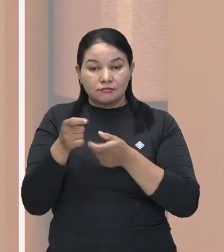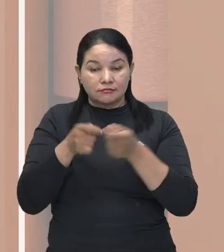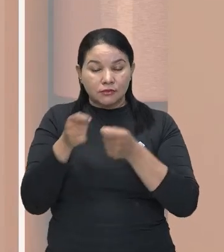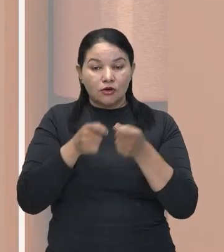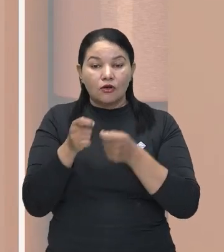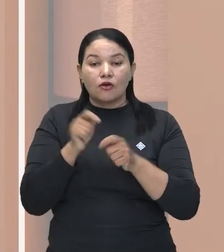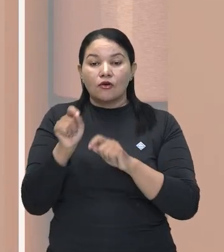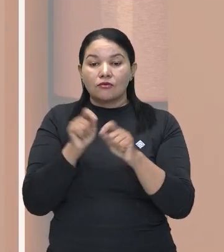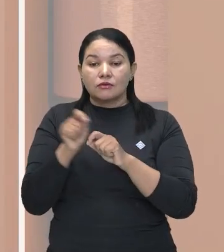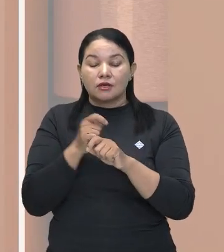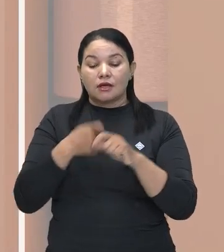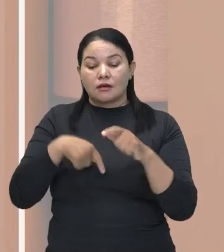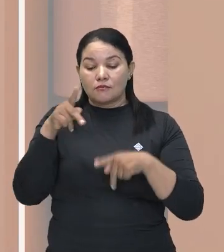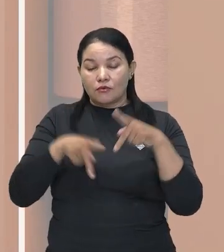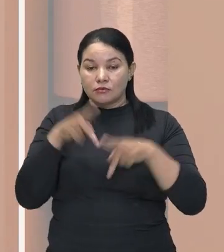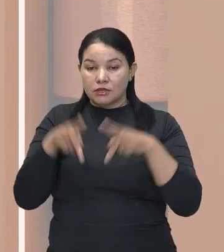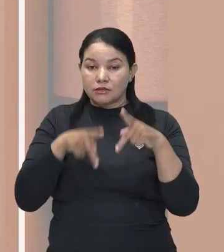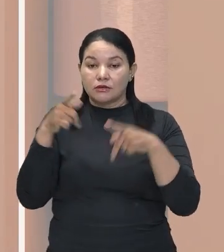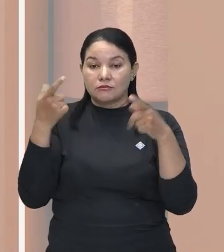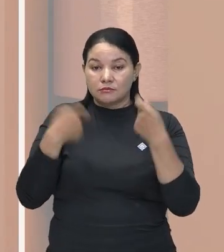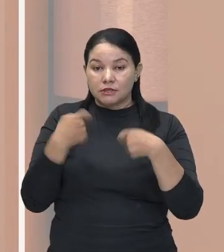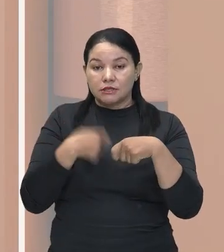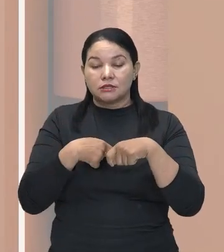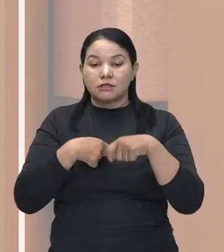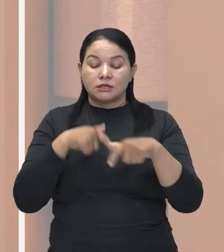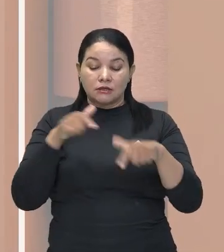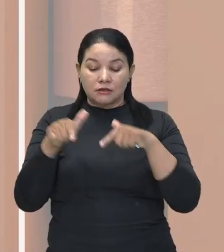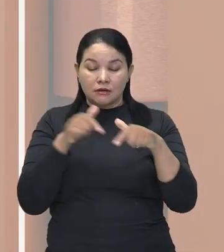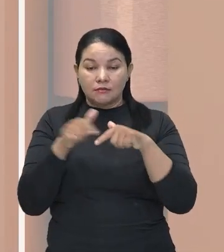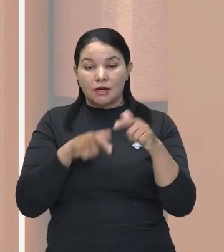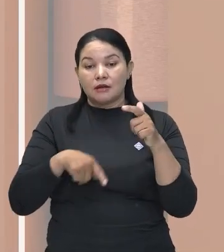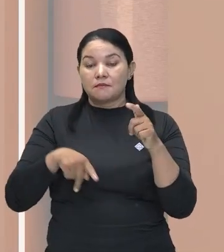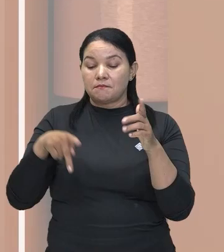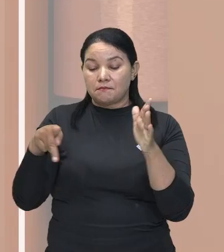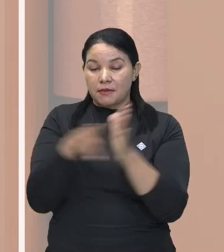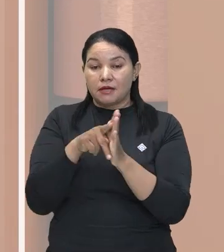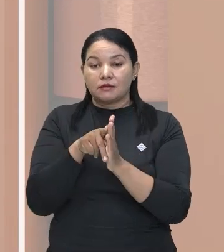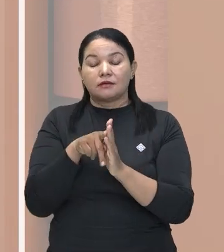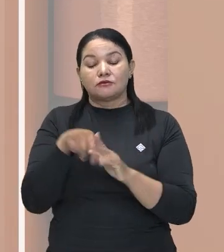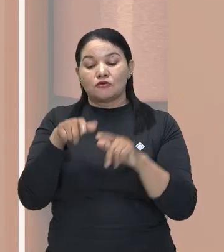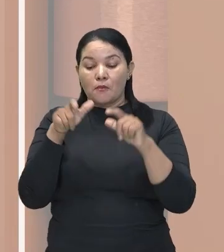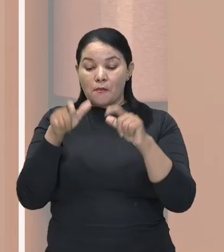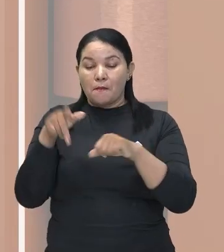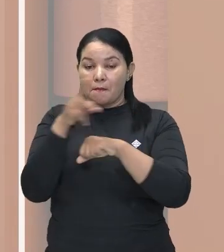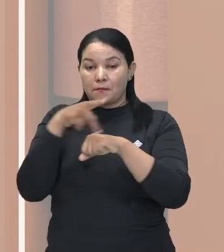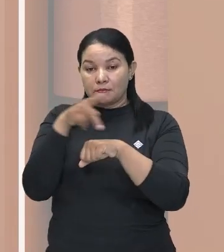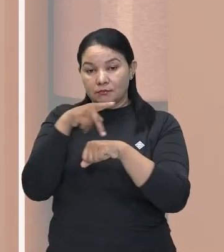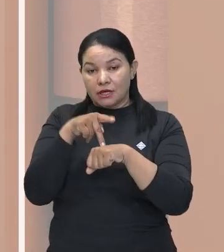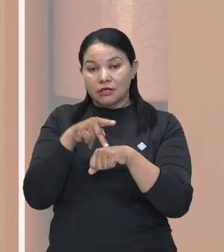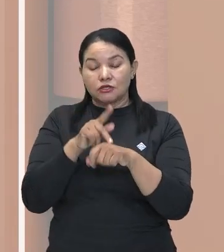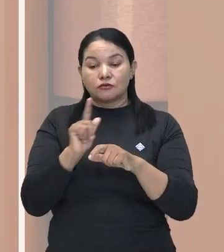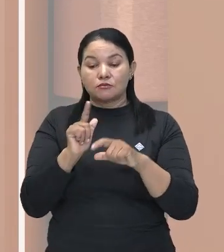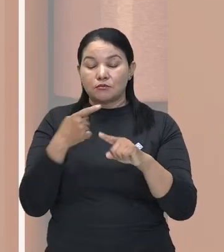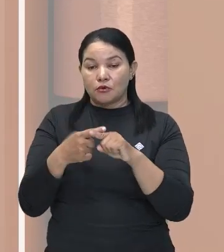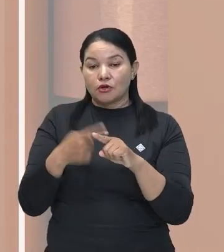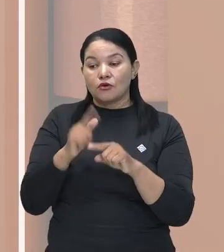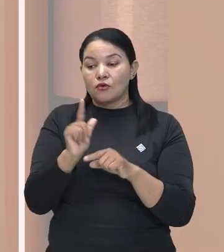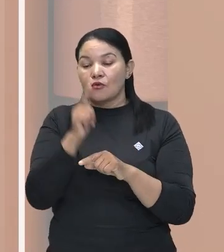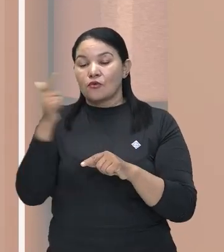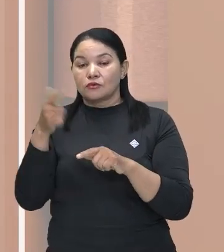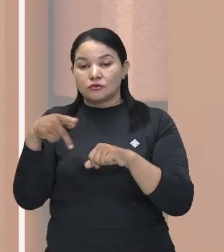população tem que ser ali a mão de obra mesmo do seu país, fazendo com que os outros países ali tenham